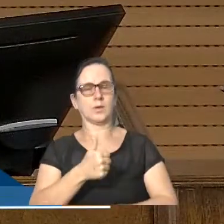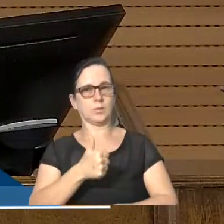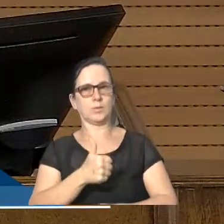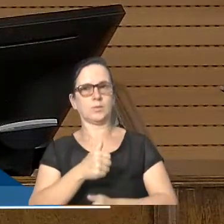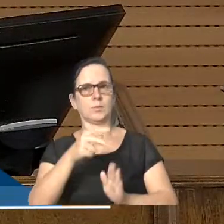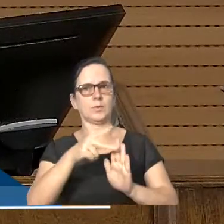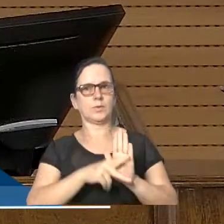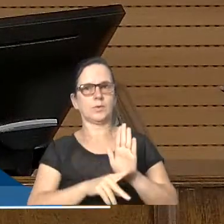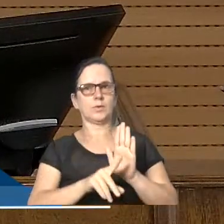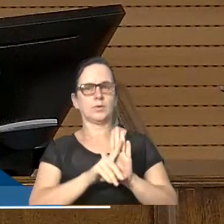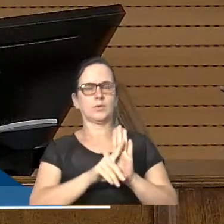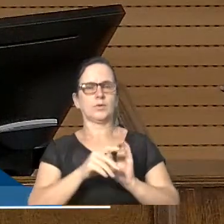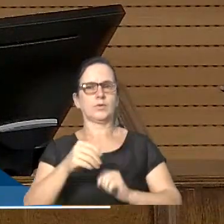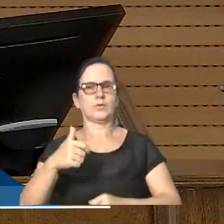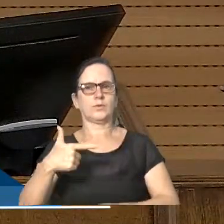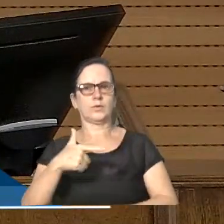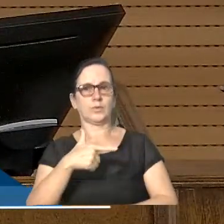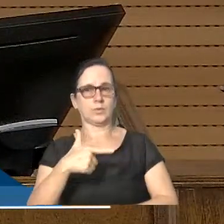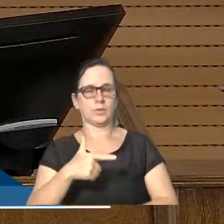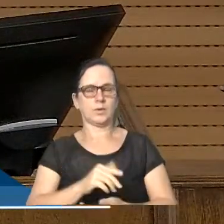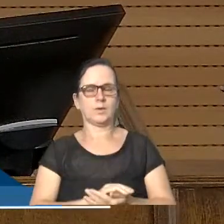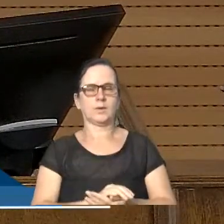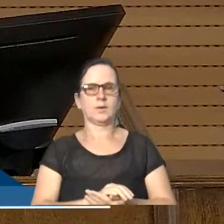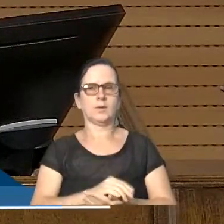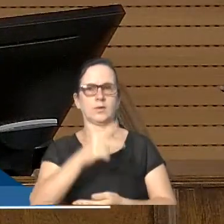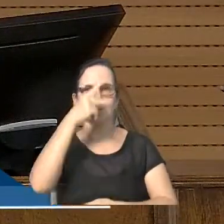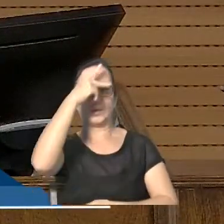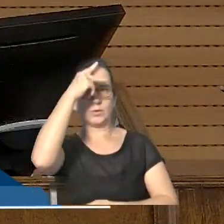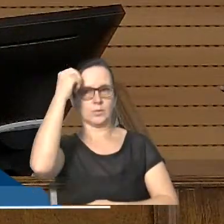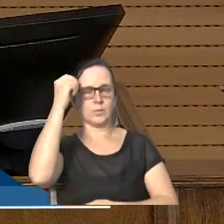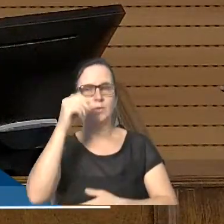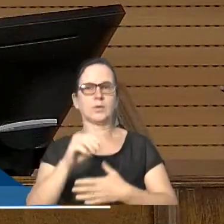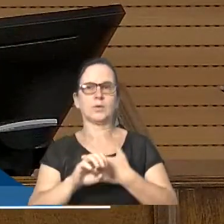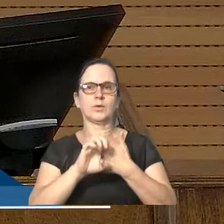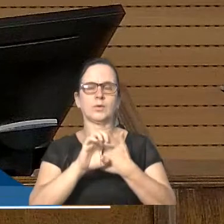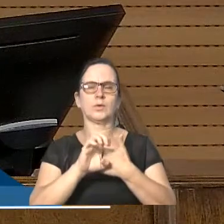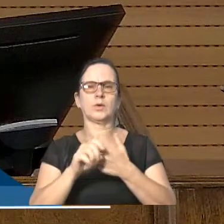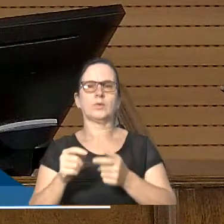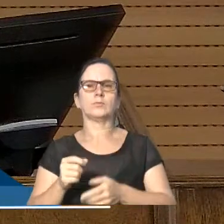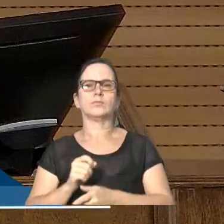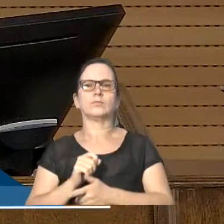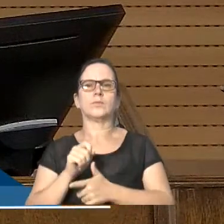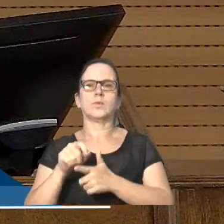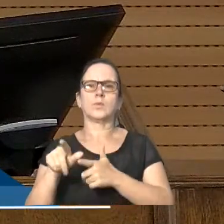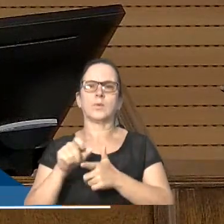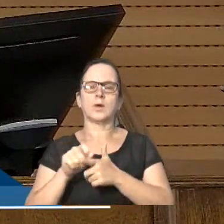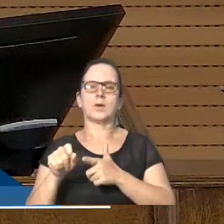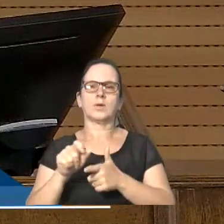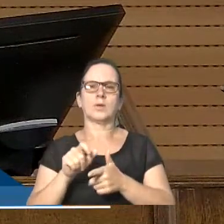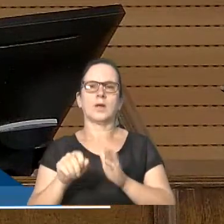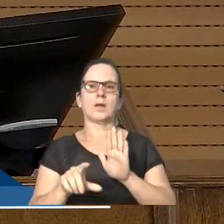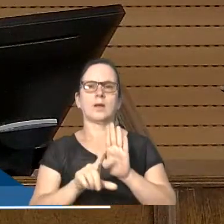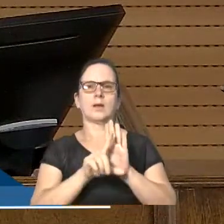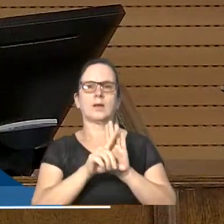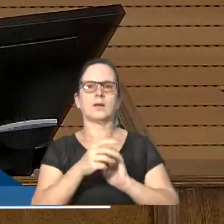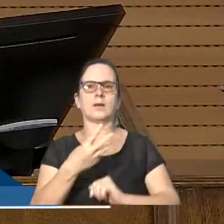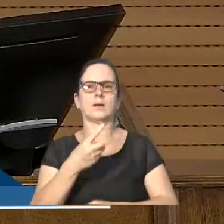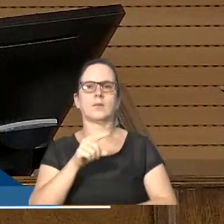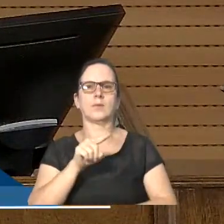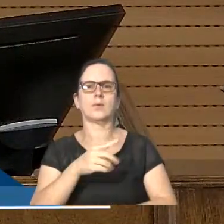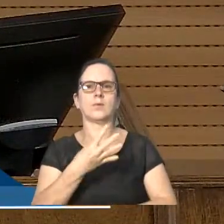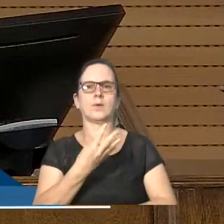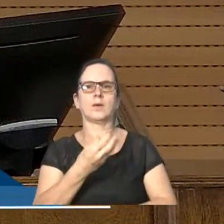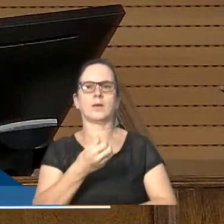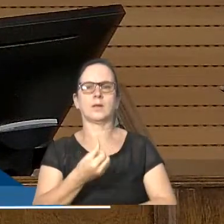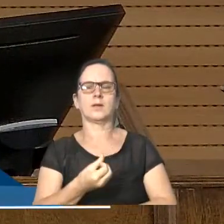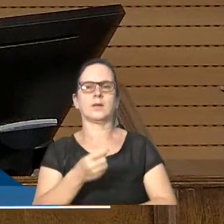número 12/2022, de autoria do prefeito municipal, que autoriza o Poder Executivo a prorrogar a Bolsa Moradia instituída pela lei número 3.546,